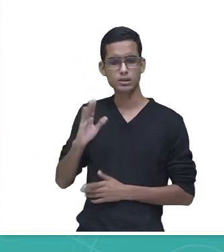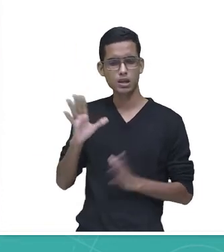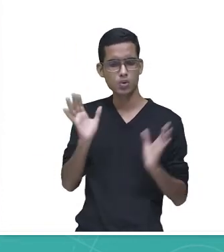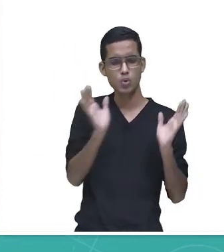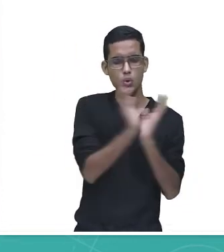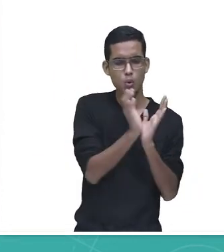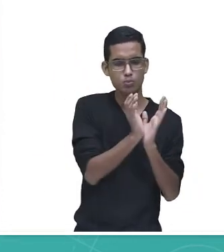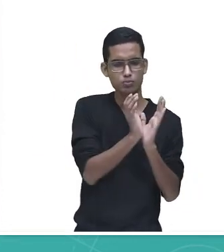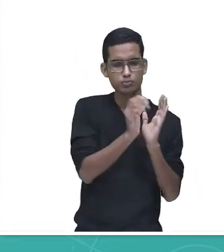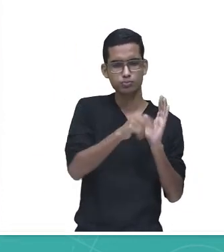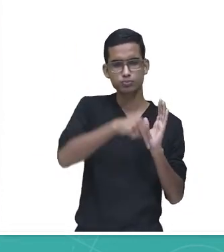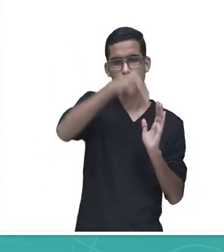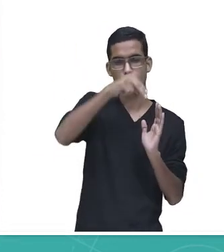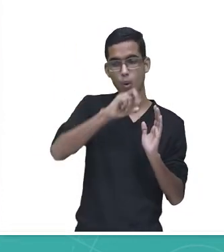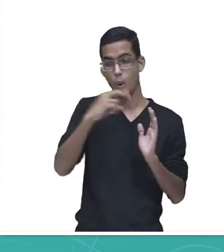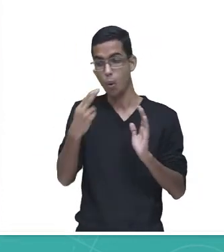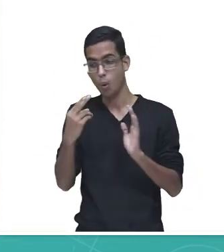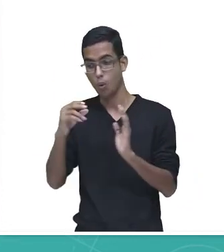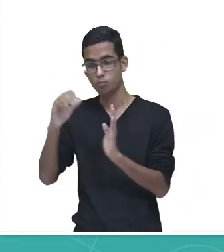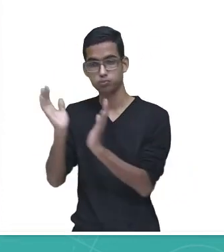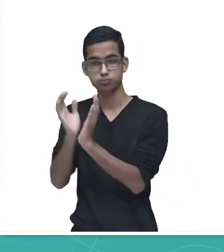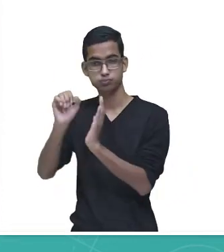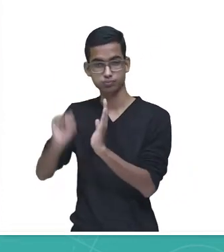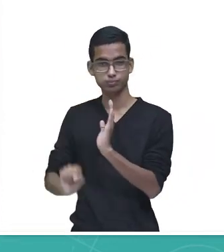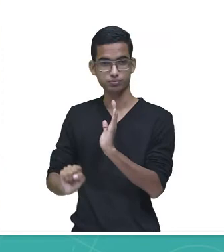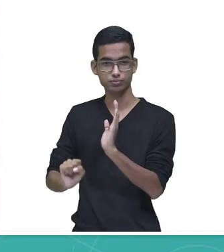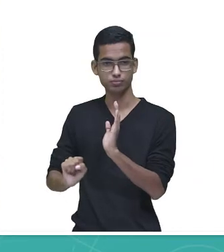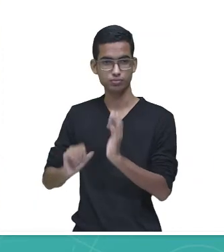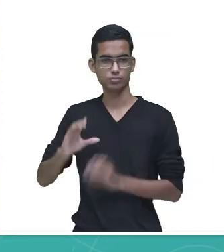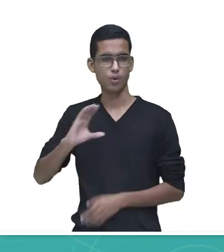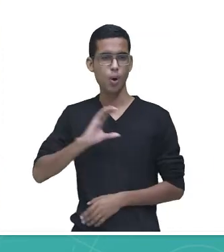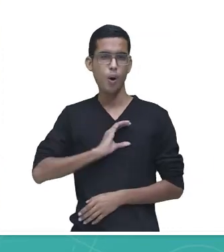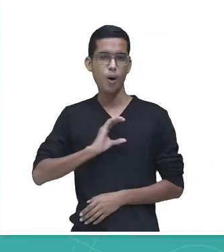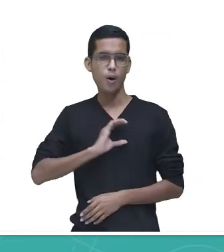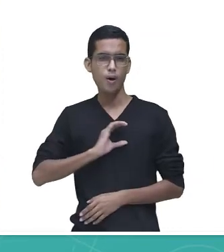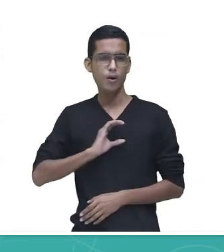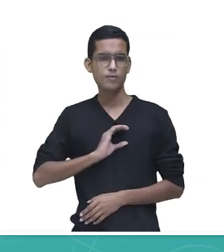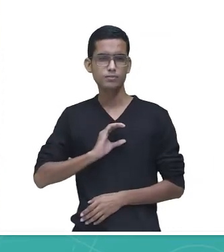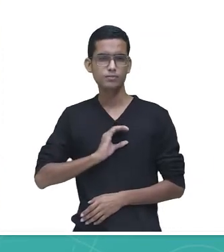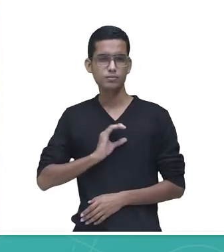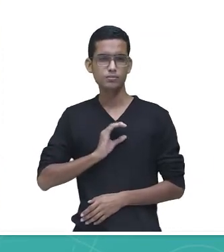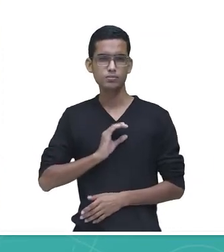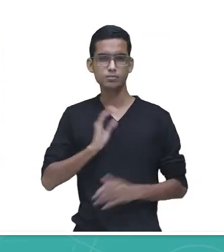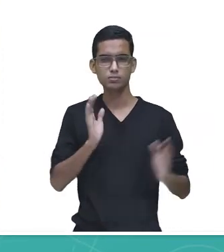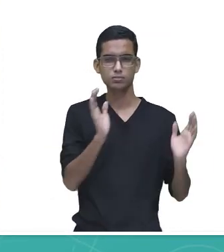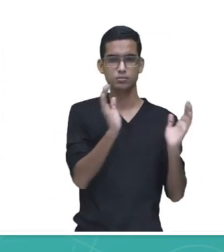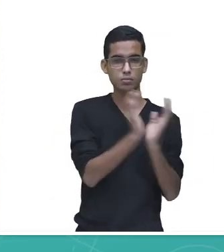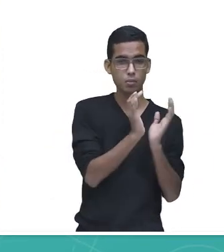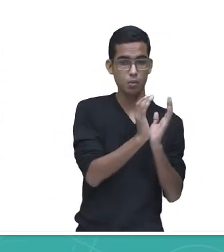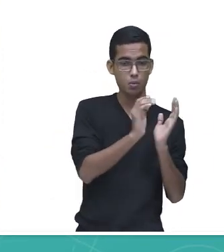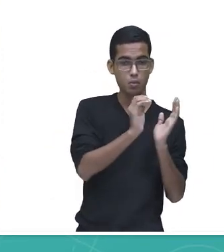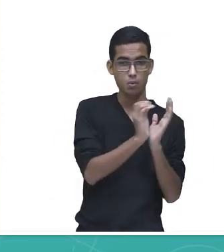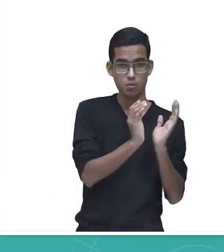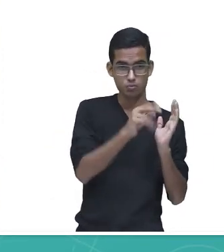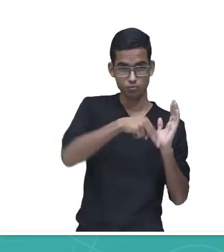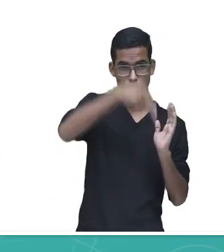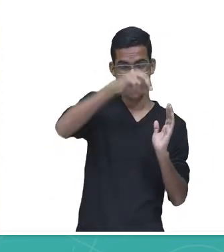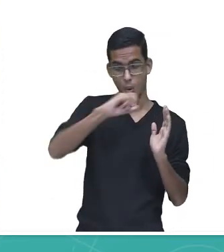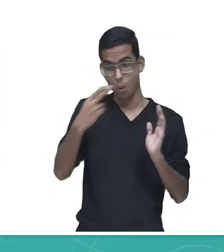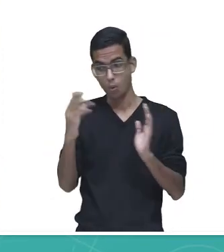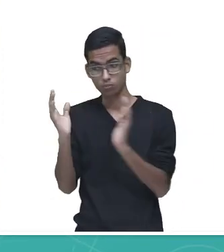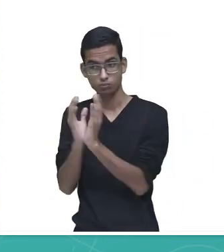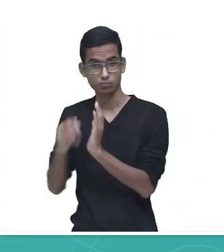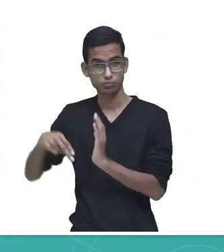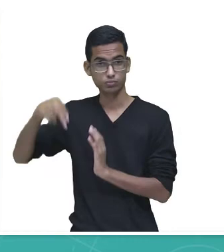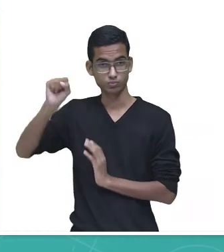sul? Tá? Canadá, países do norte ou países do sul? Japão, países do